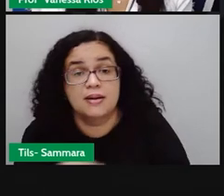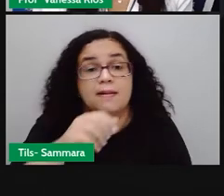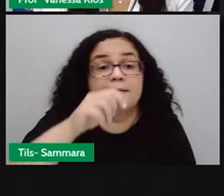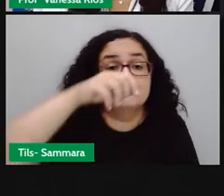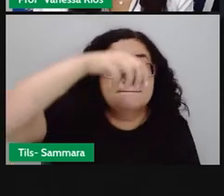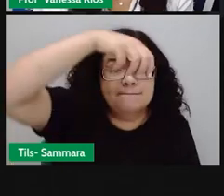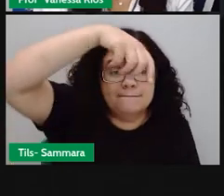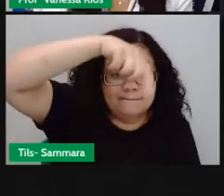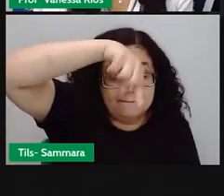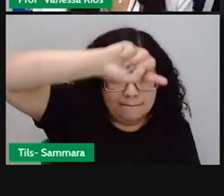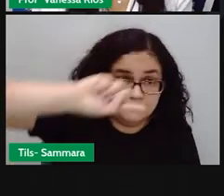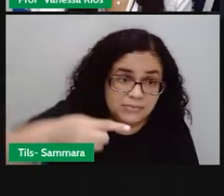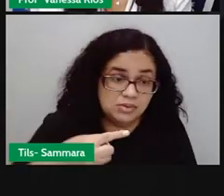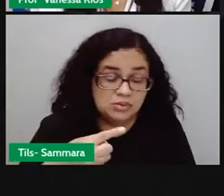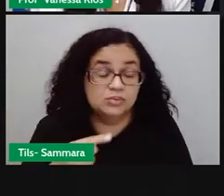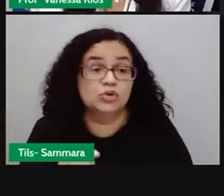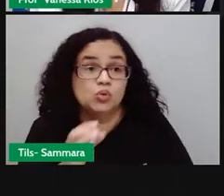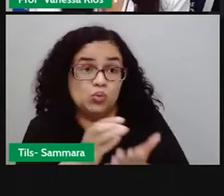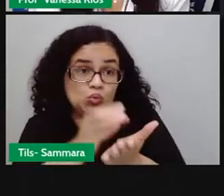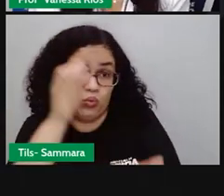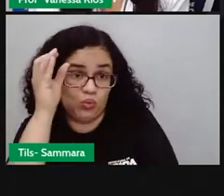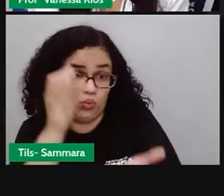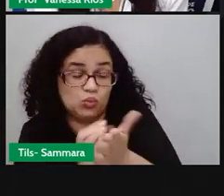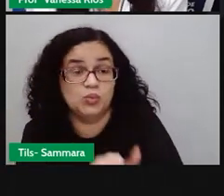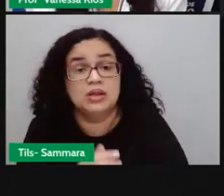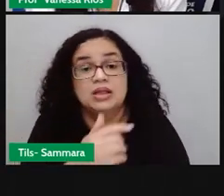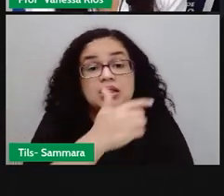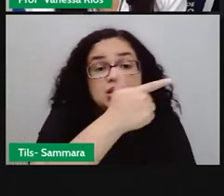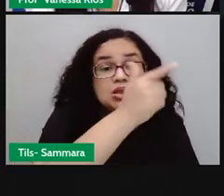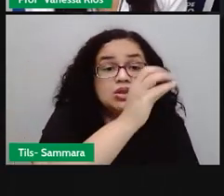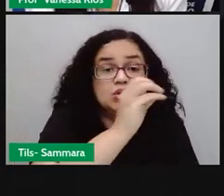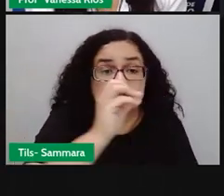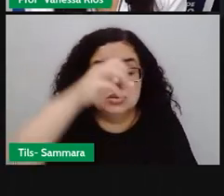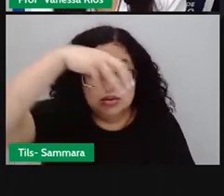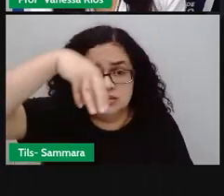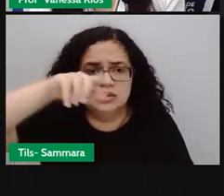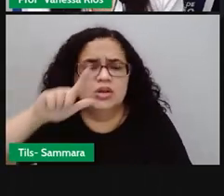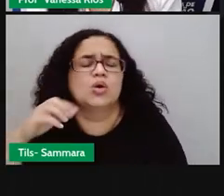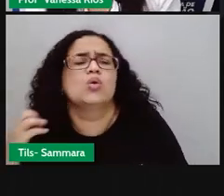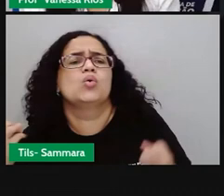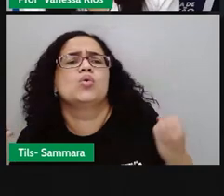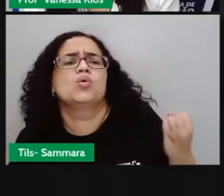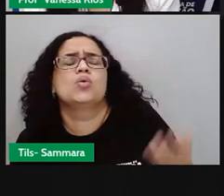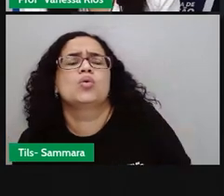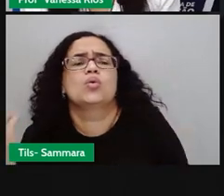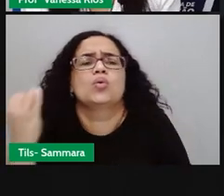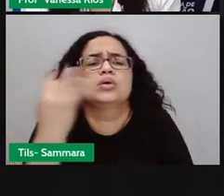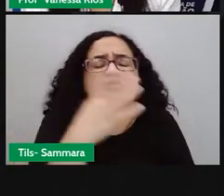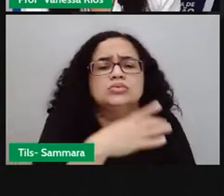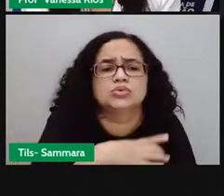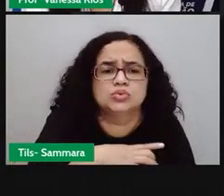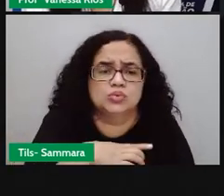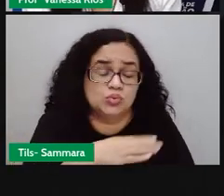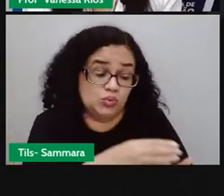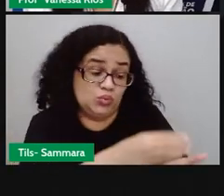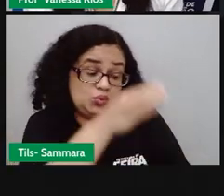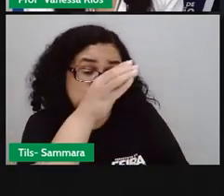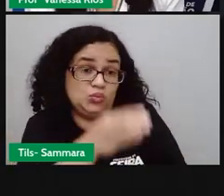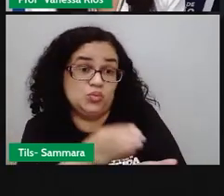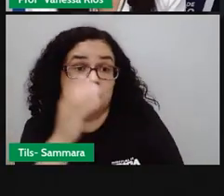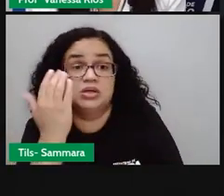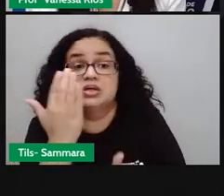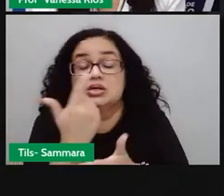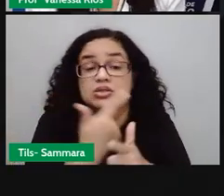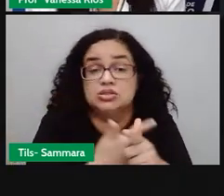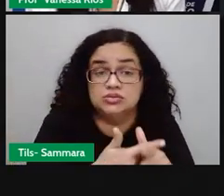1.000 mililitros em copos de 200 mililitros, quantos copos eu vou conseguir encher? Então, eu